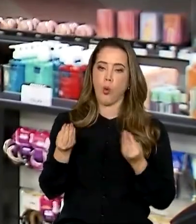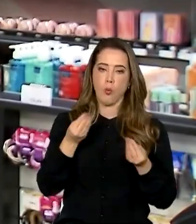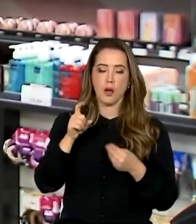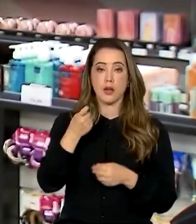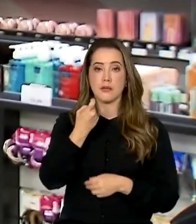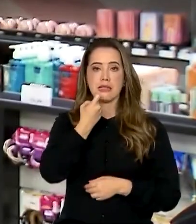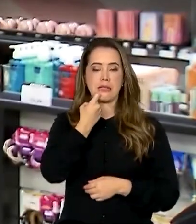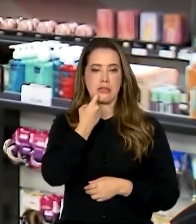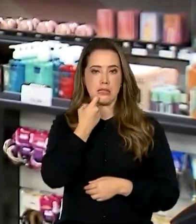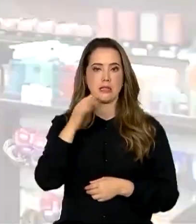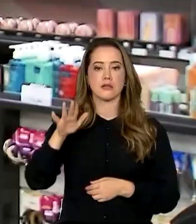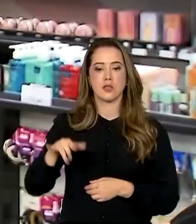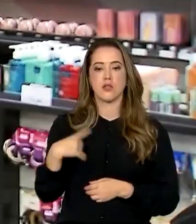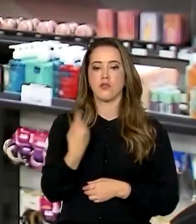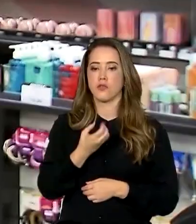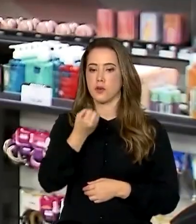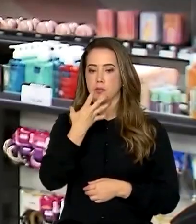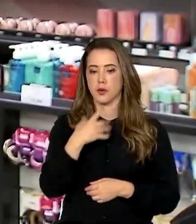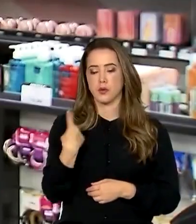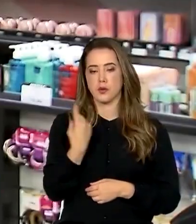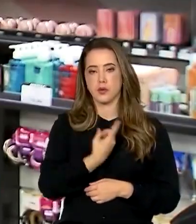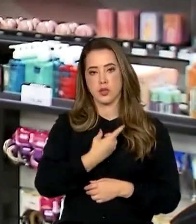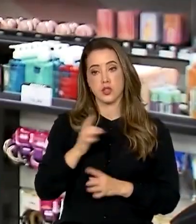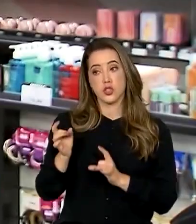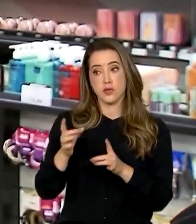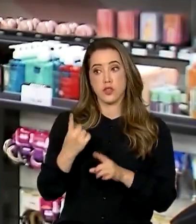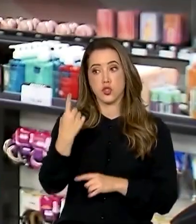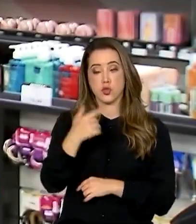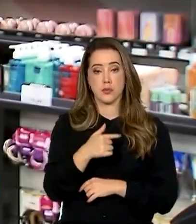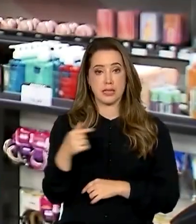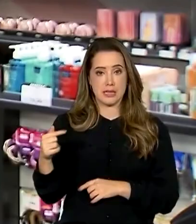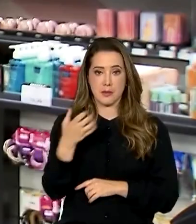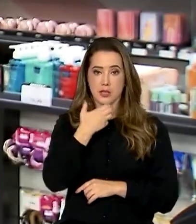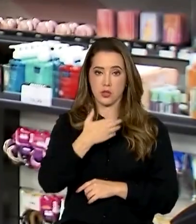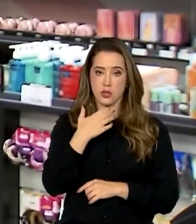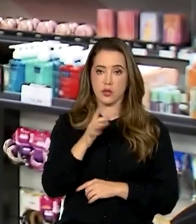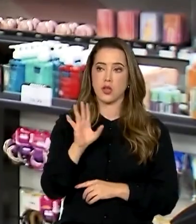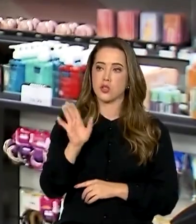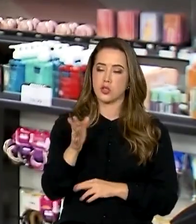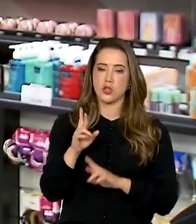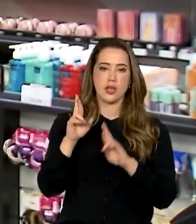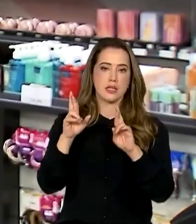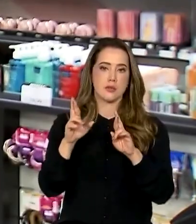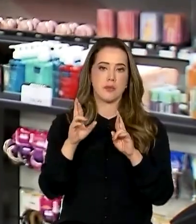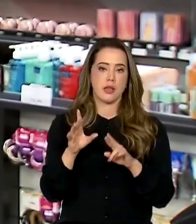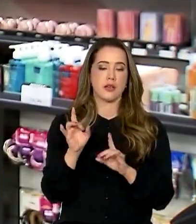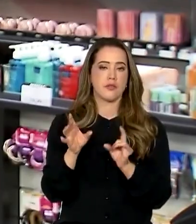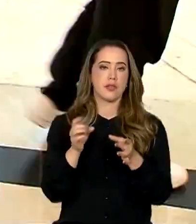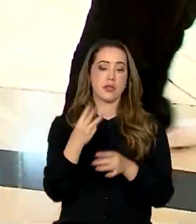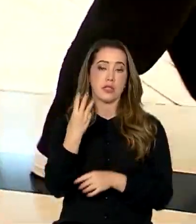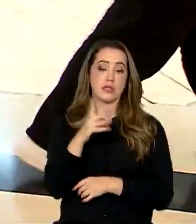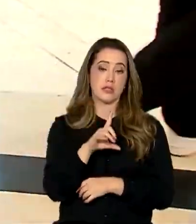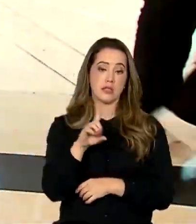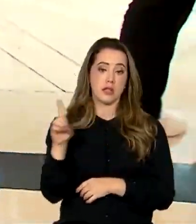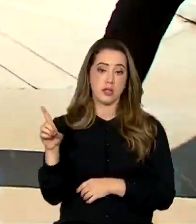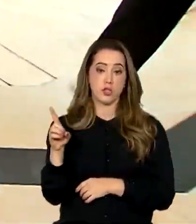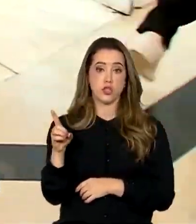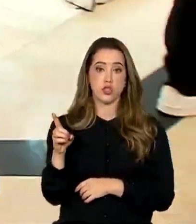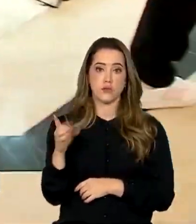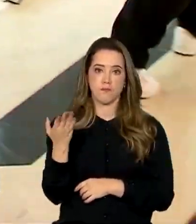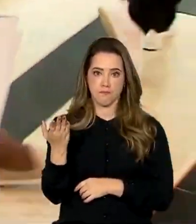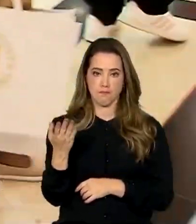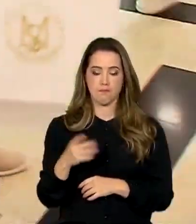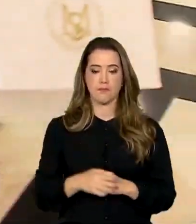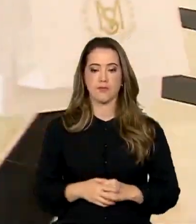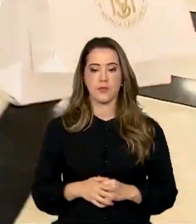Os últimos 3 anos foi sucesso. O que a gente tem de vender em uma semana de dezembro, a gente espera vender em 3 dias de Black Friday. Comprar na rua